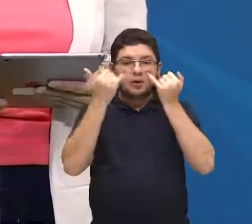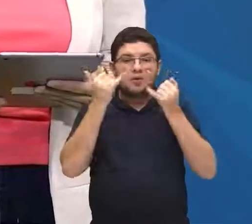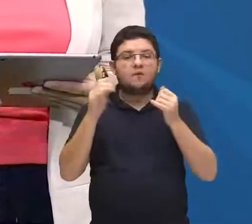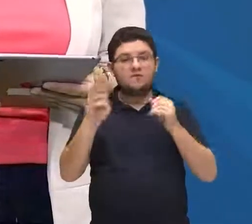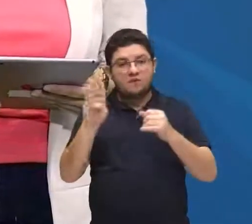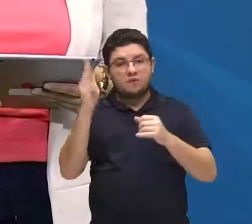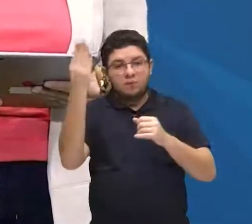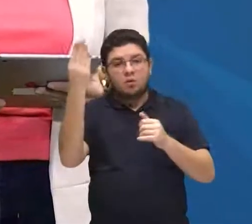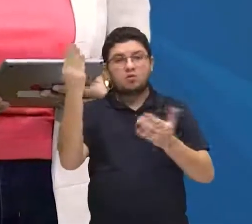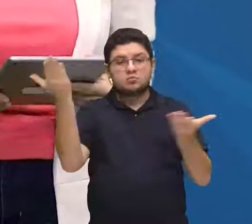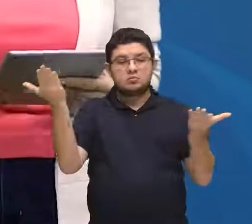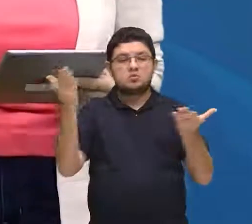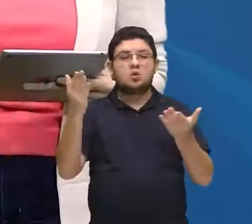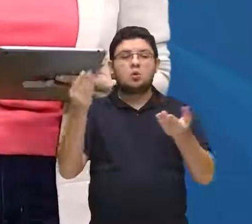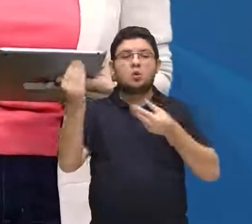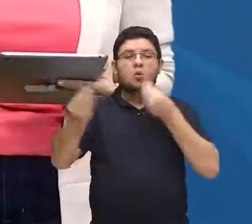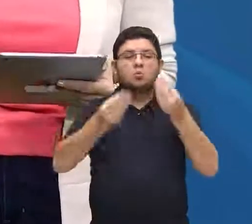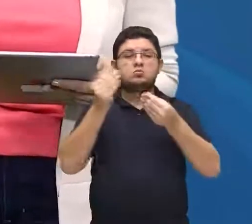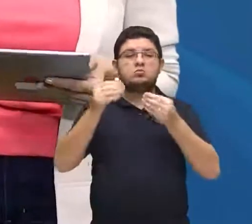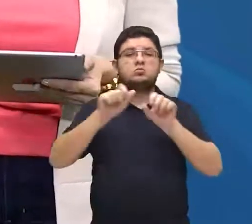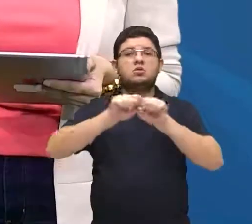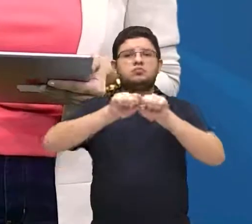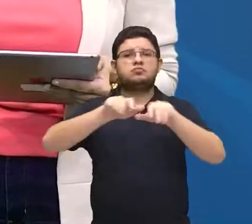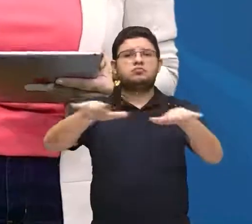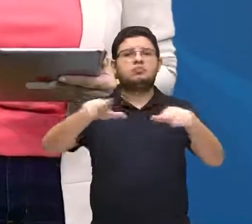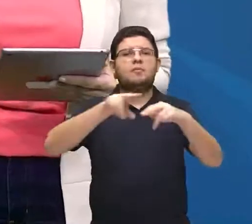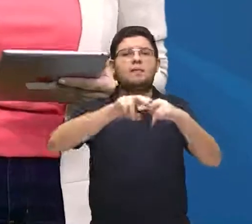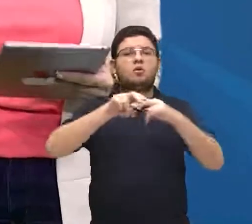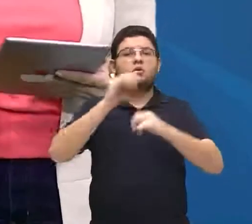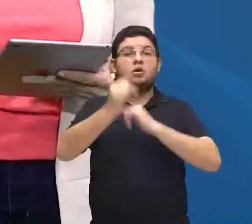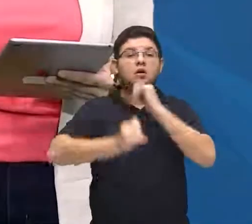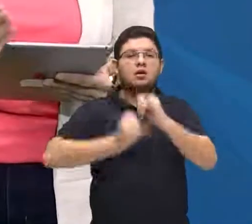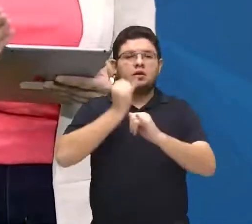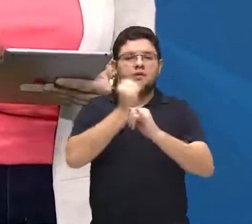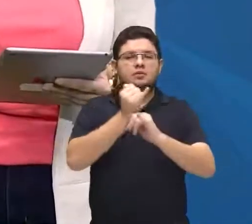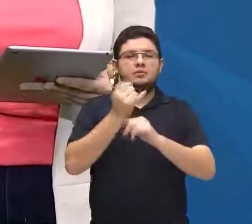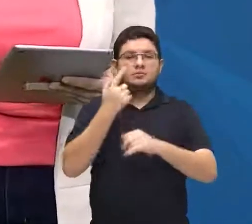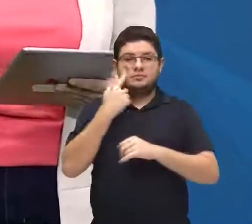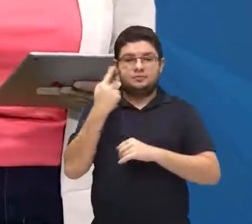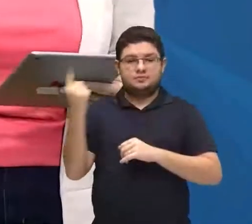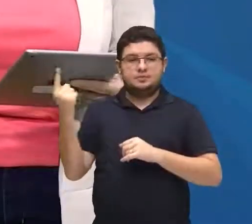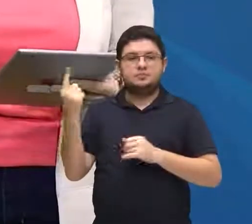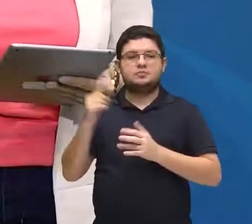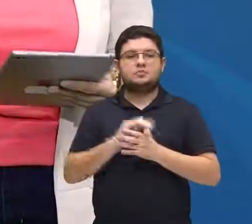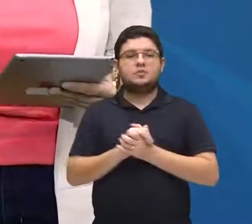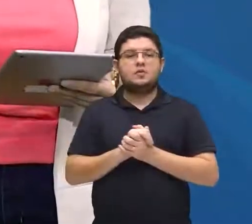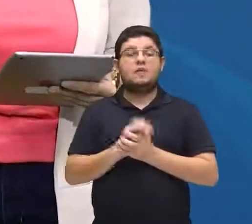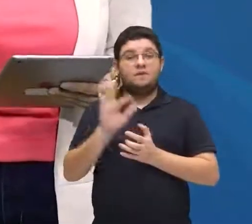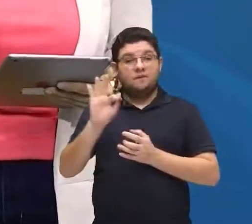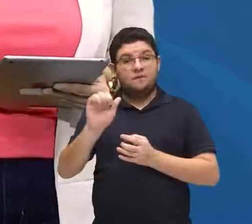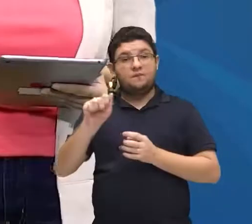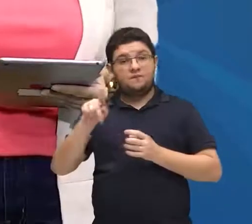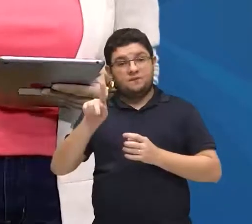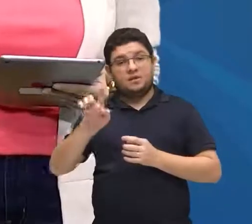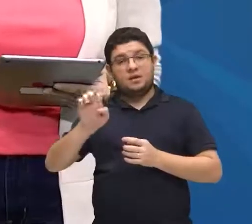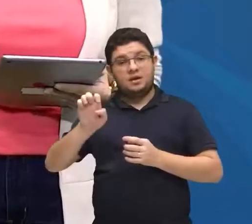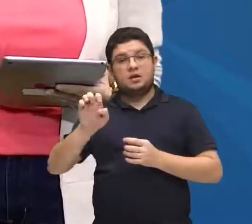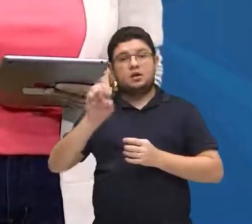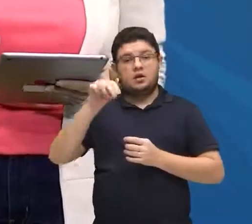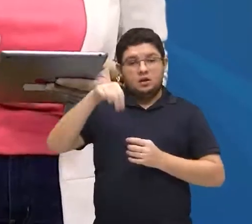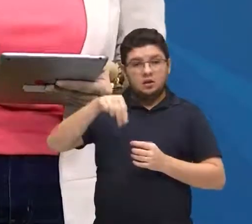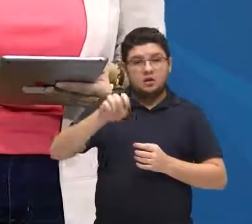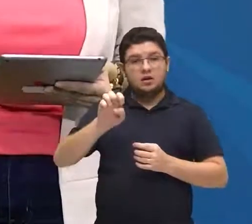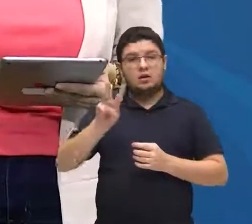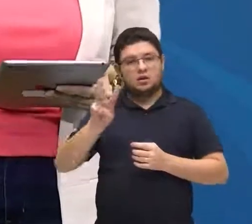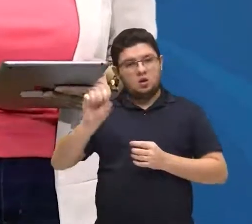da internet, olha só. Então, o termo fake news é a divulgação de notícias falsas, podendo interferir, olha